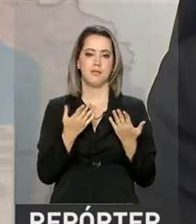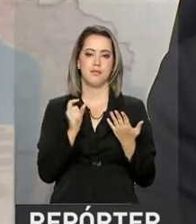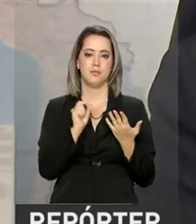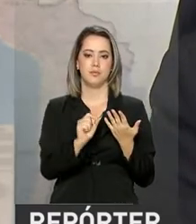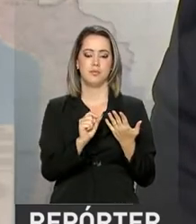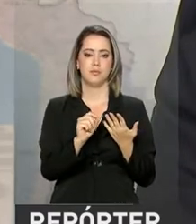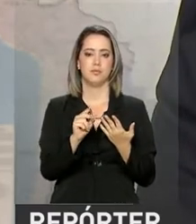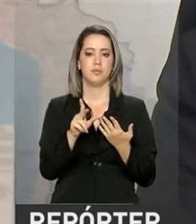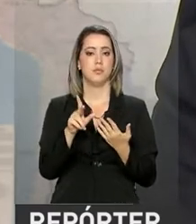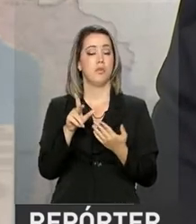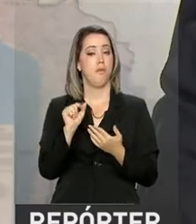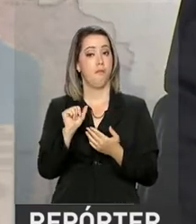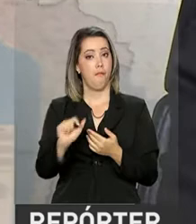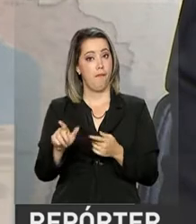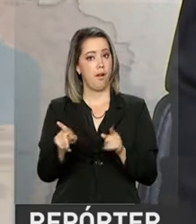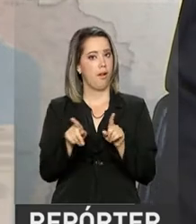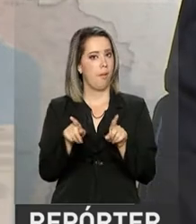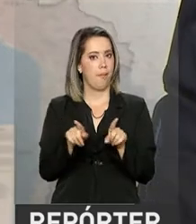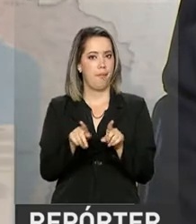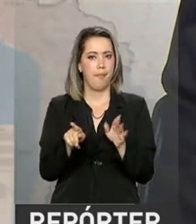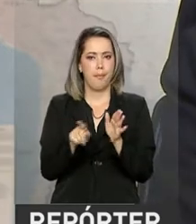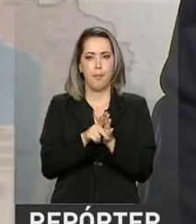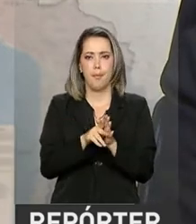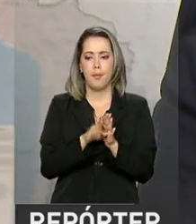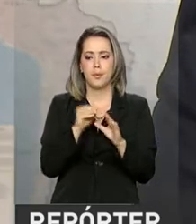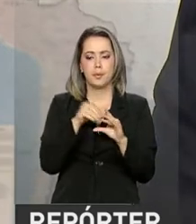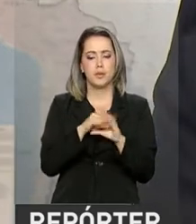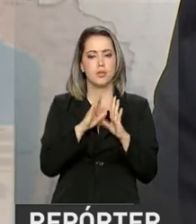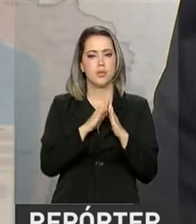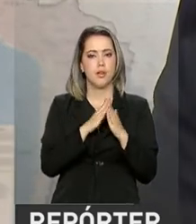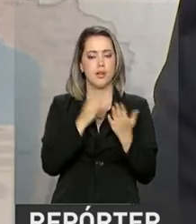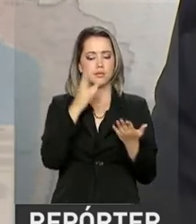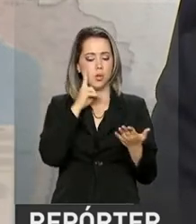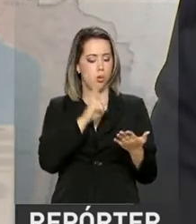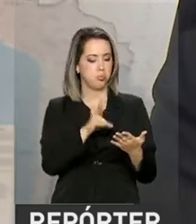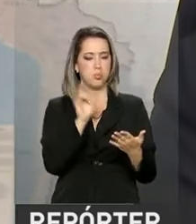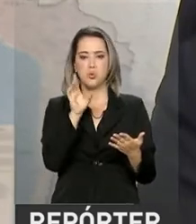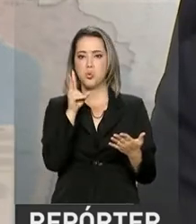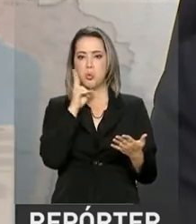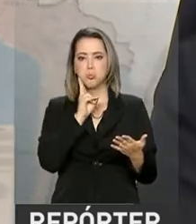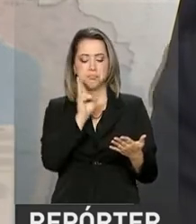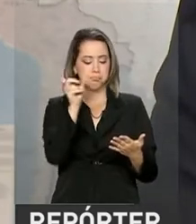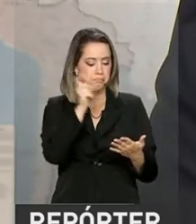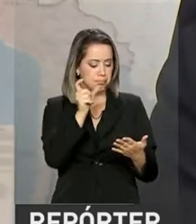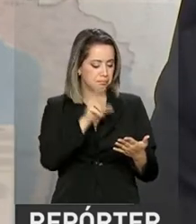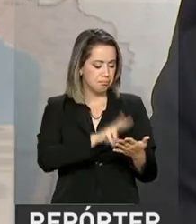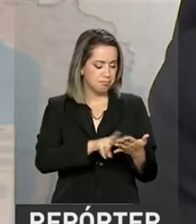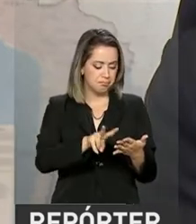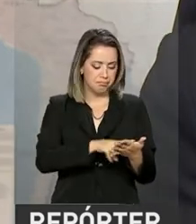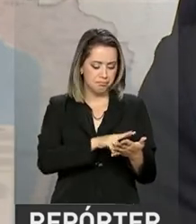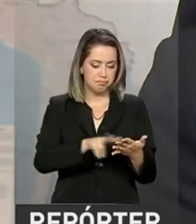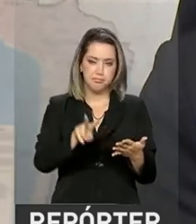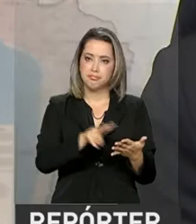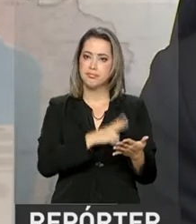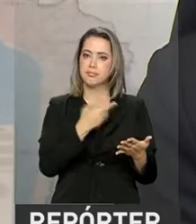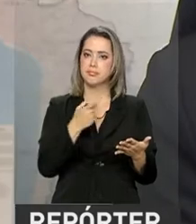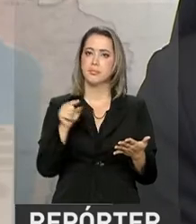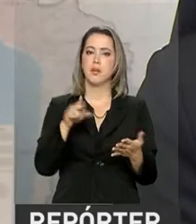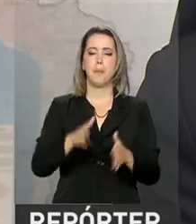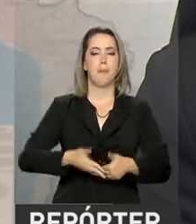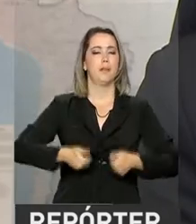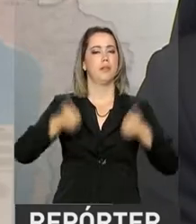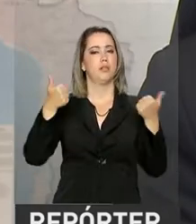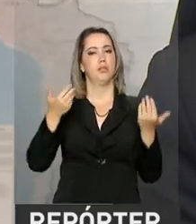de trabalho pra ele da sua casa com seu aplicativo que está no seu celular facilita e dá mais dignidade